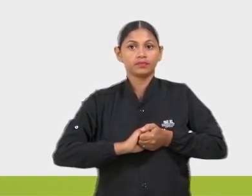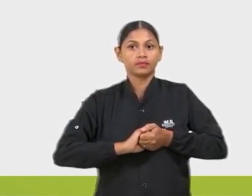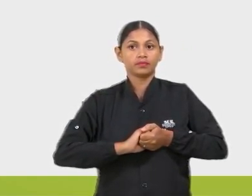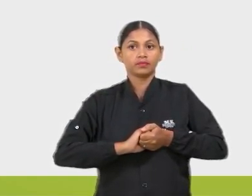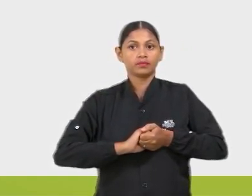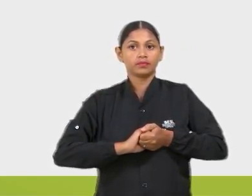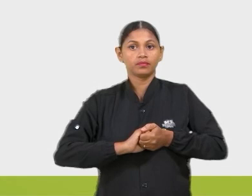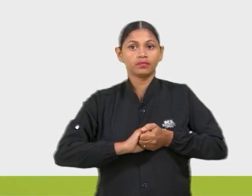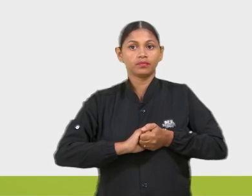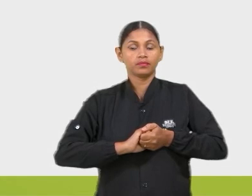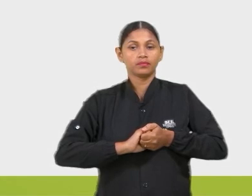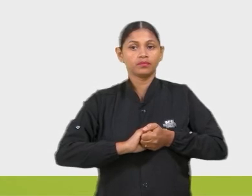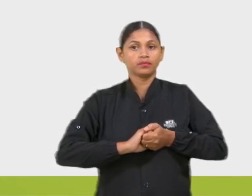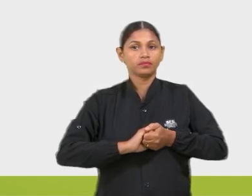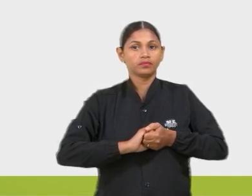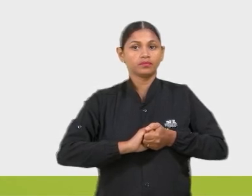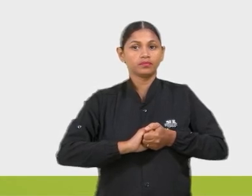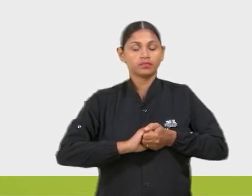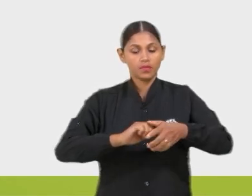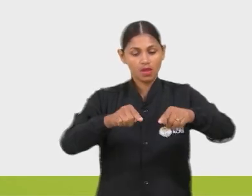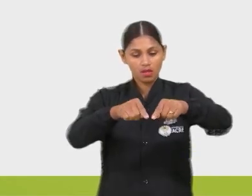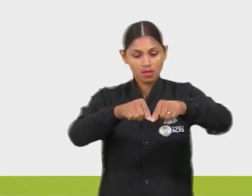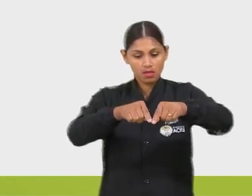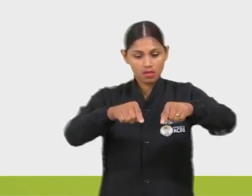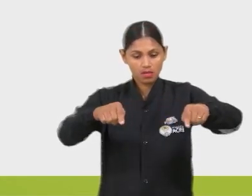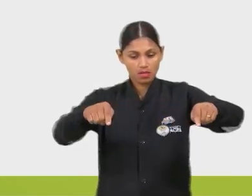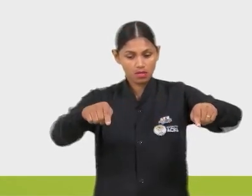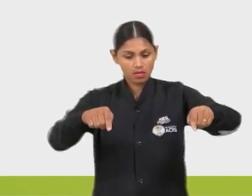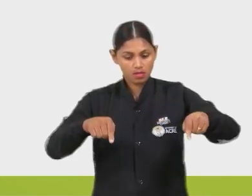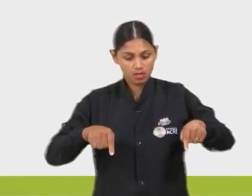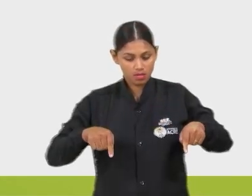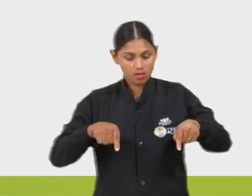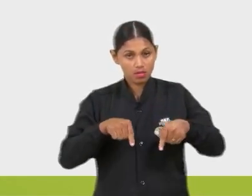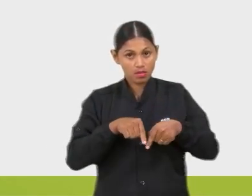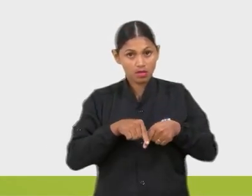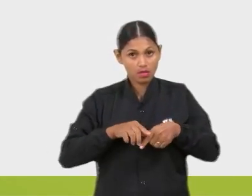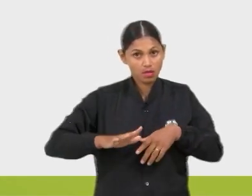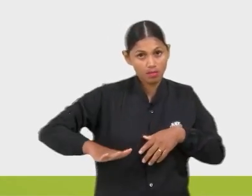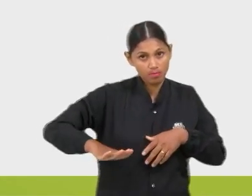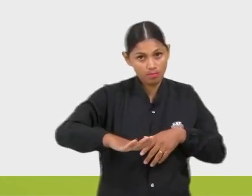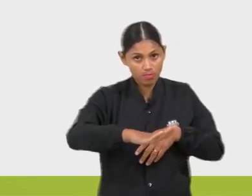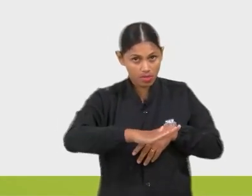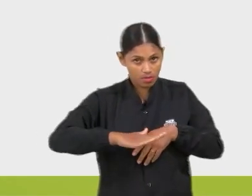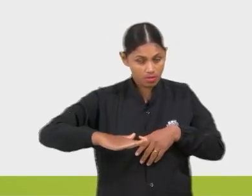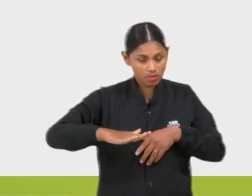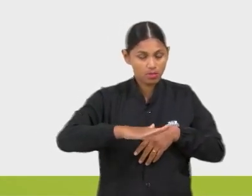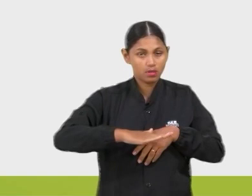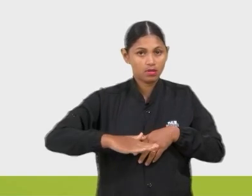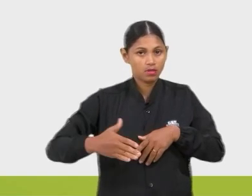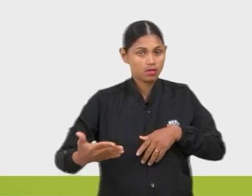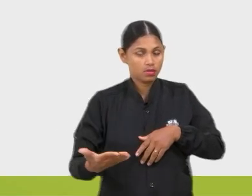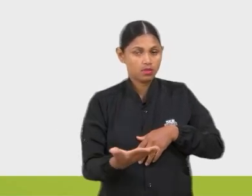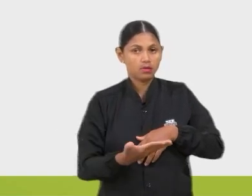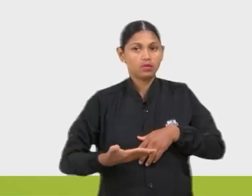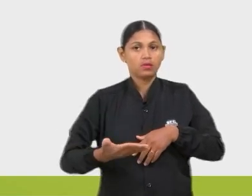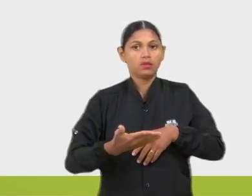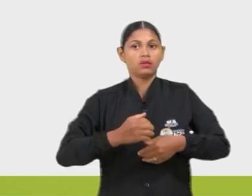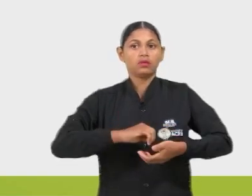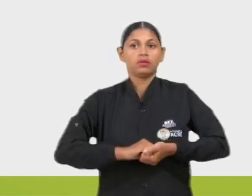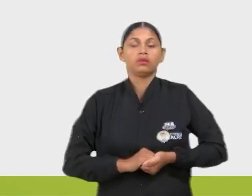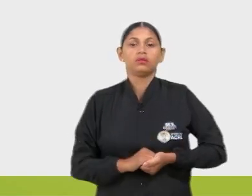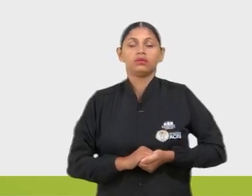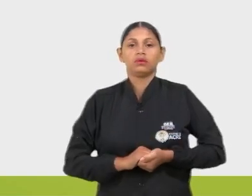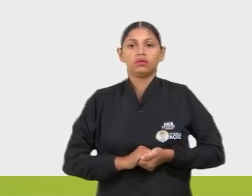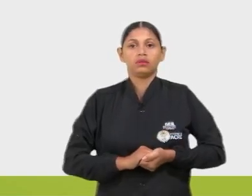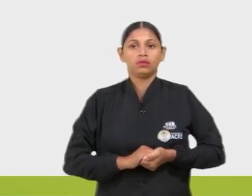quê? A ideia da área da base, né? No caso aqui é uma pirâmide de base quadrada. Nós